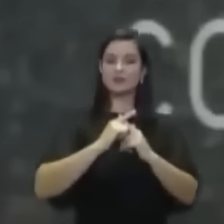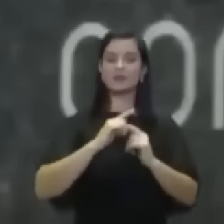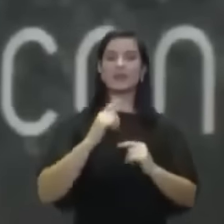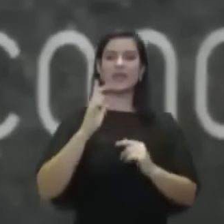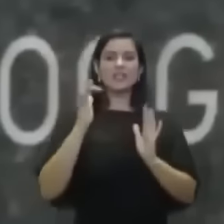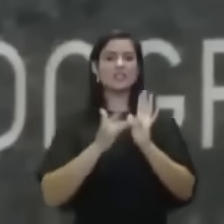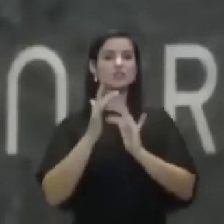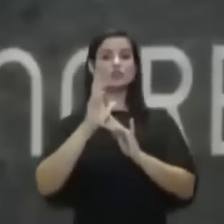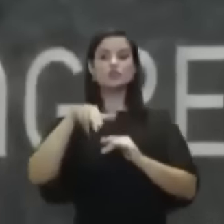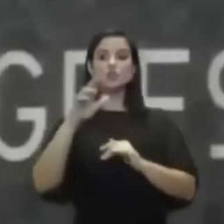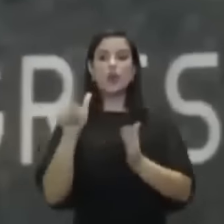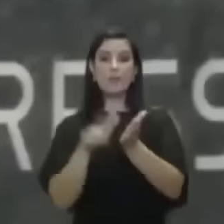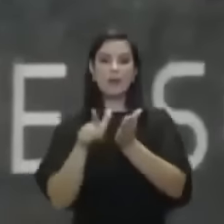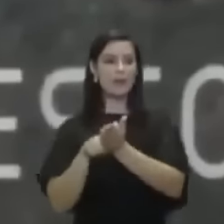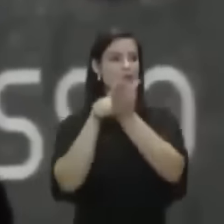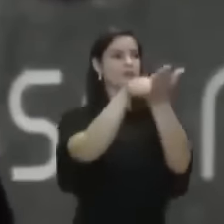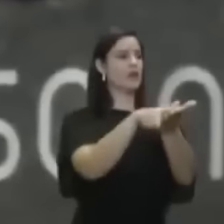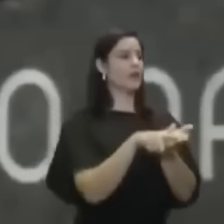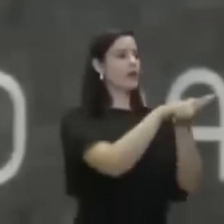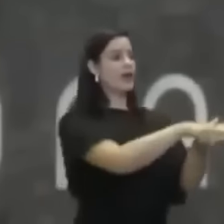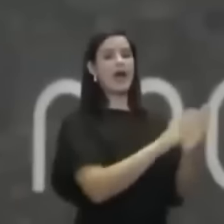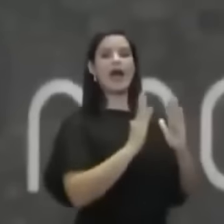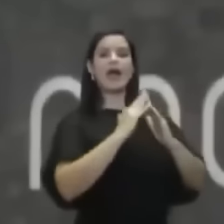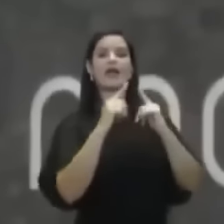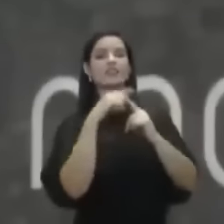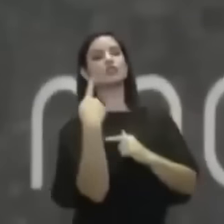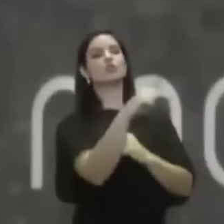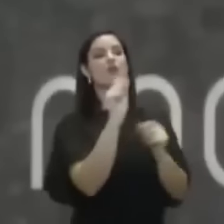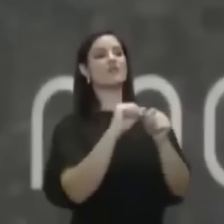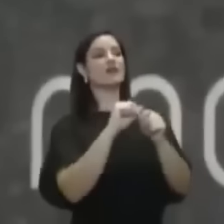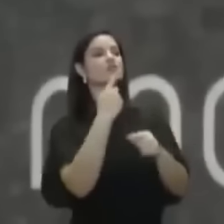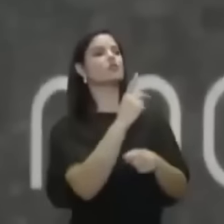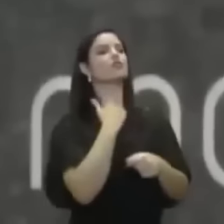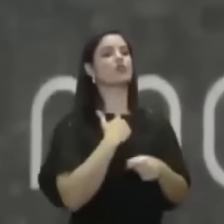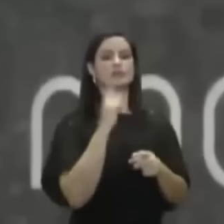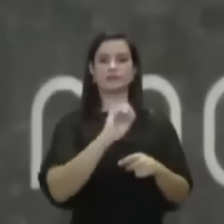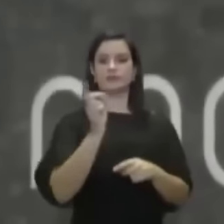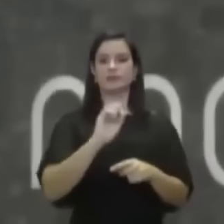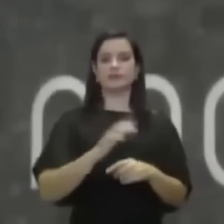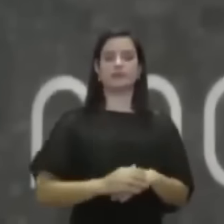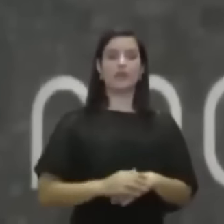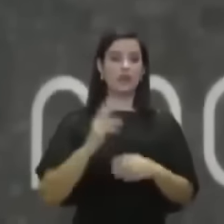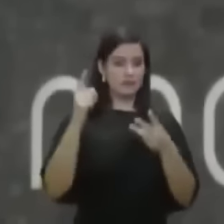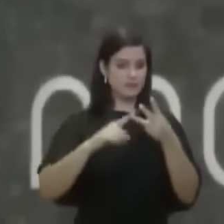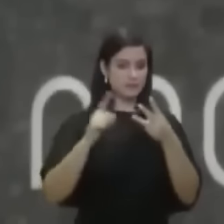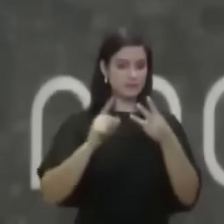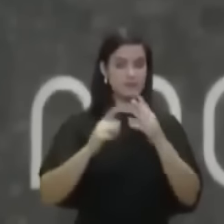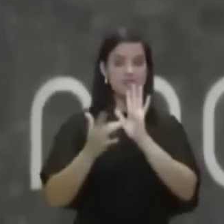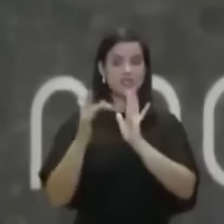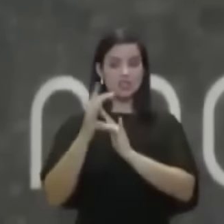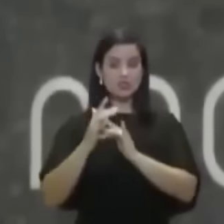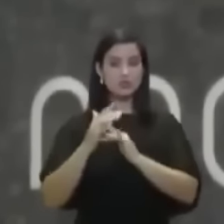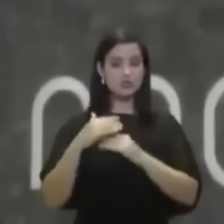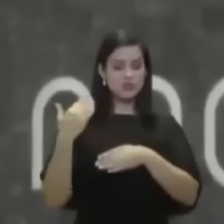nunca passou uma procuração nem para você nem para mim, dizendo: agora a igreja é sua, faça dela o que você quiser. Terceiro, ele, Jesus, é o